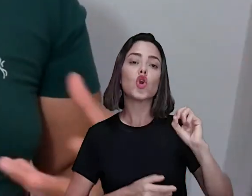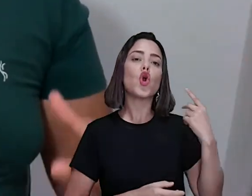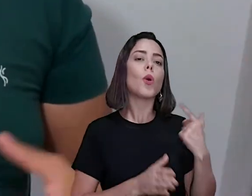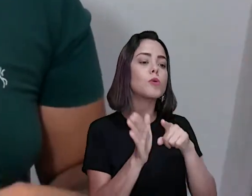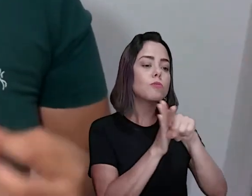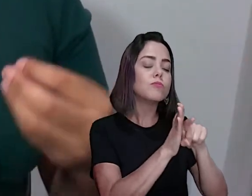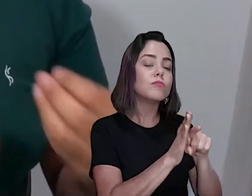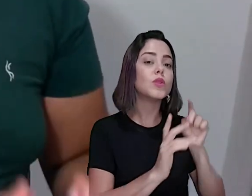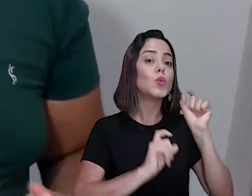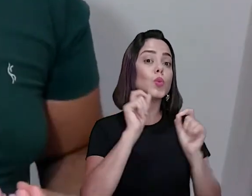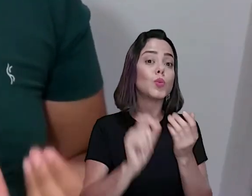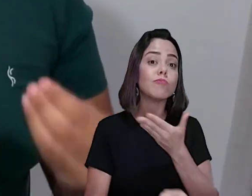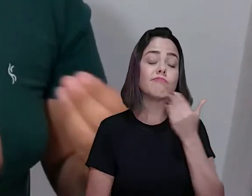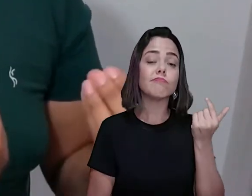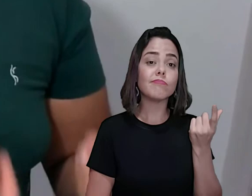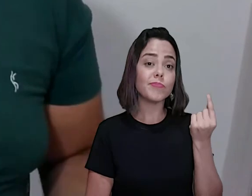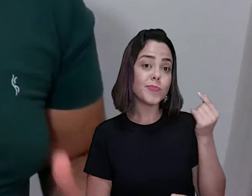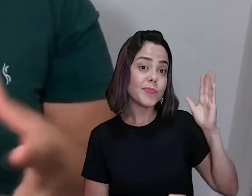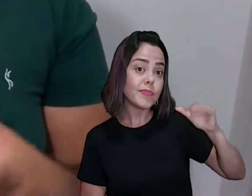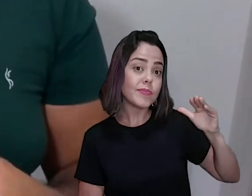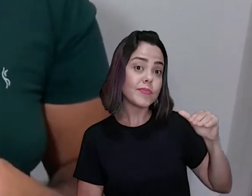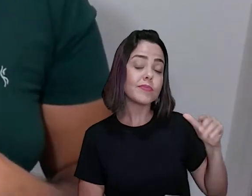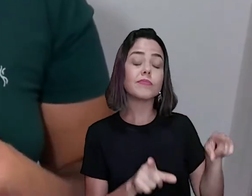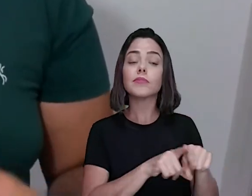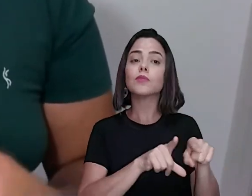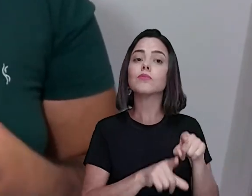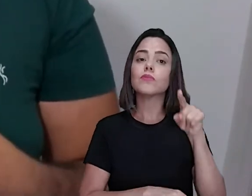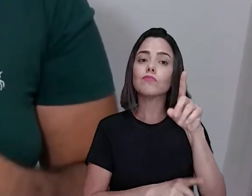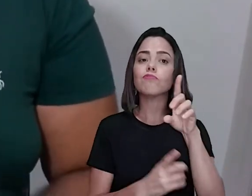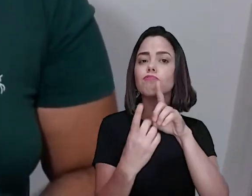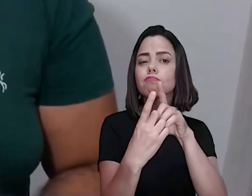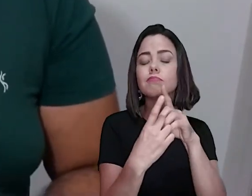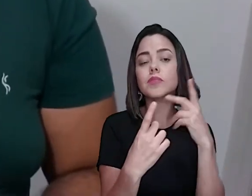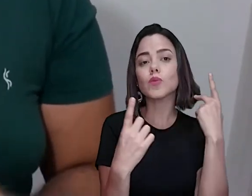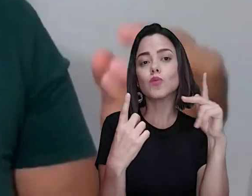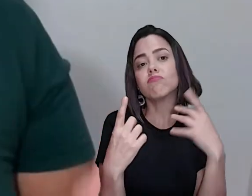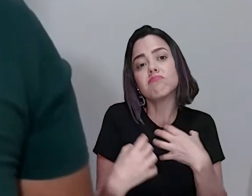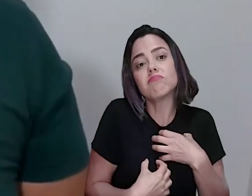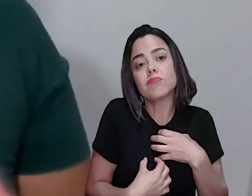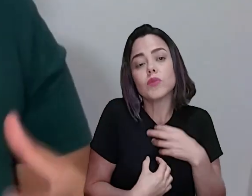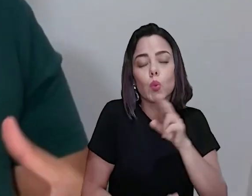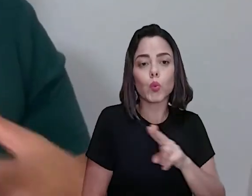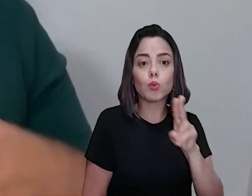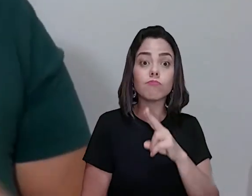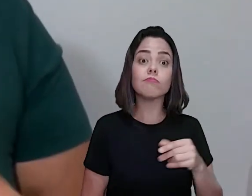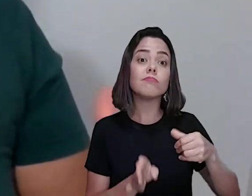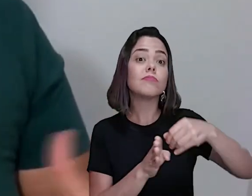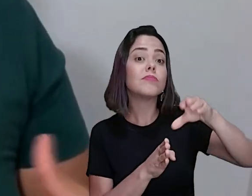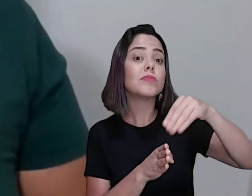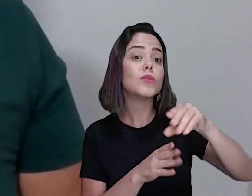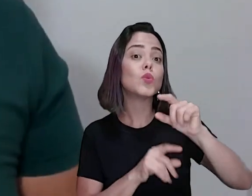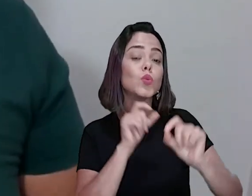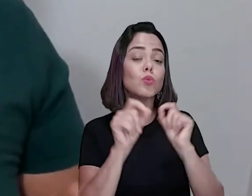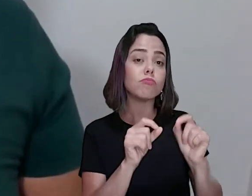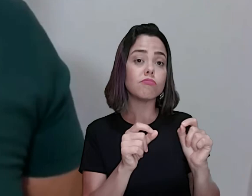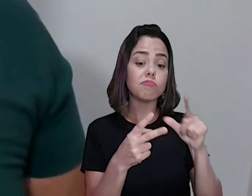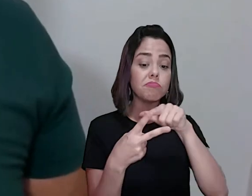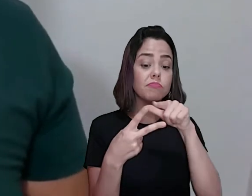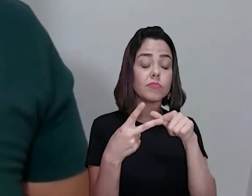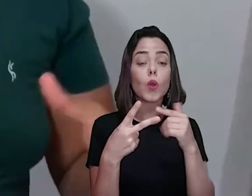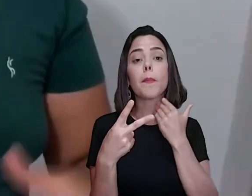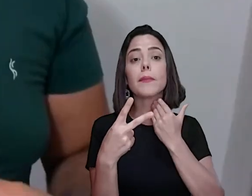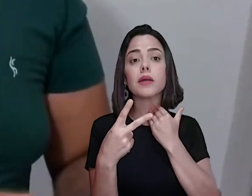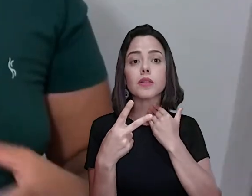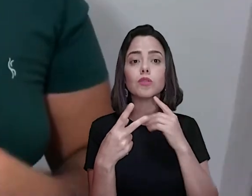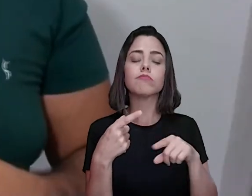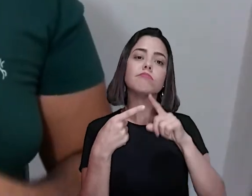pesquisar o que vai ser mais barato para você e que vai atender melhor a sua necessidade. Então a dica é, tenha pelo menos 2